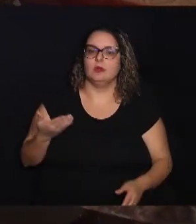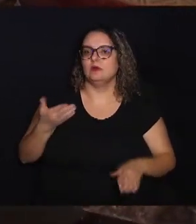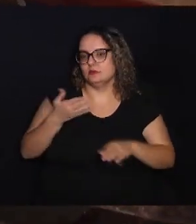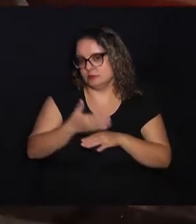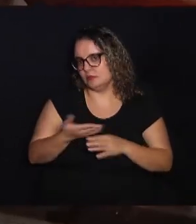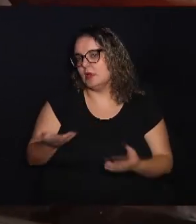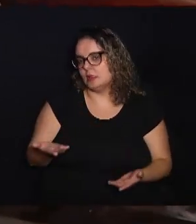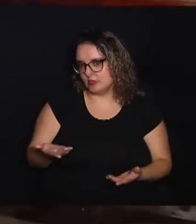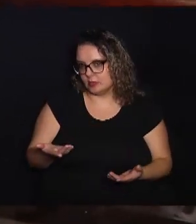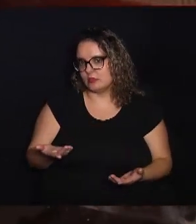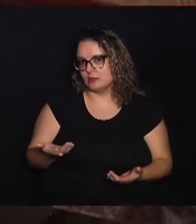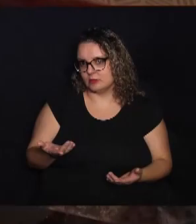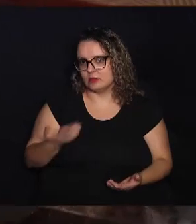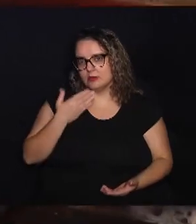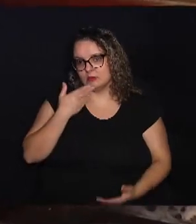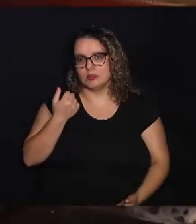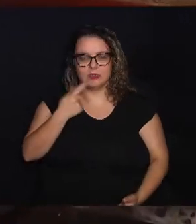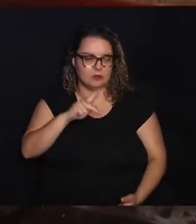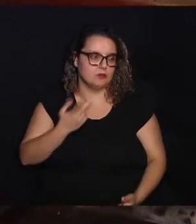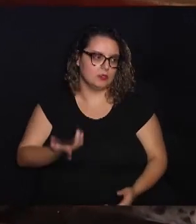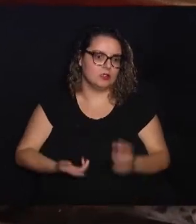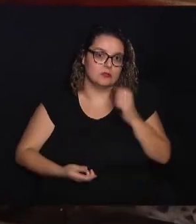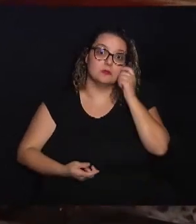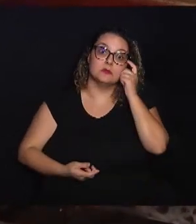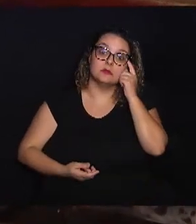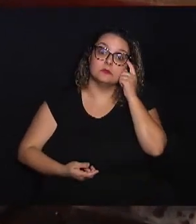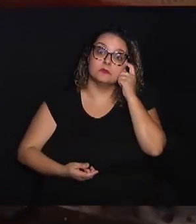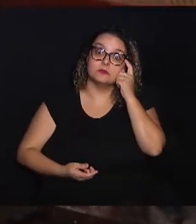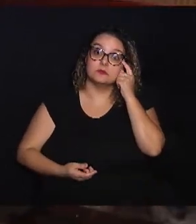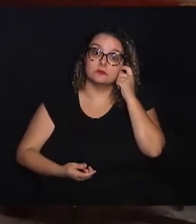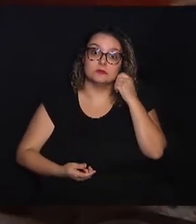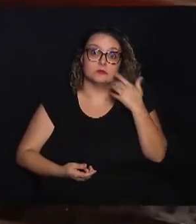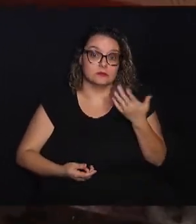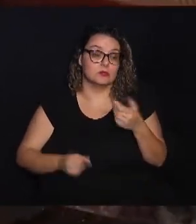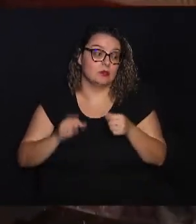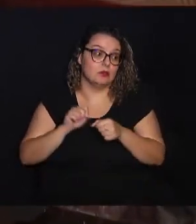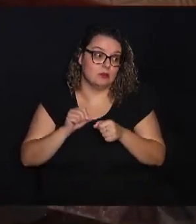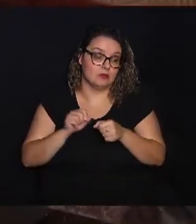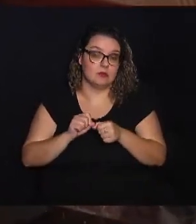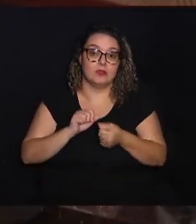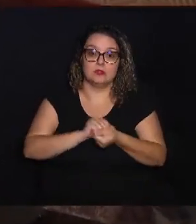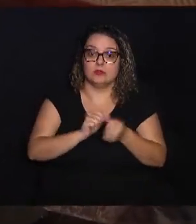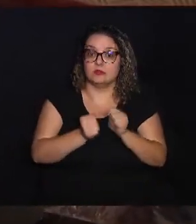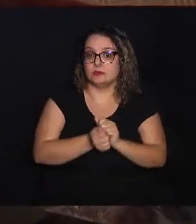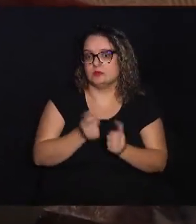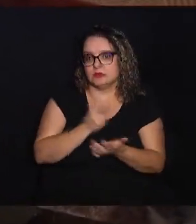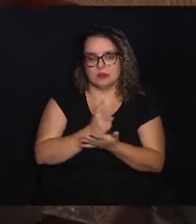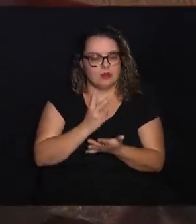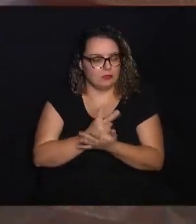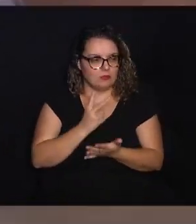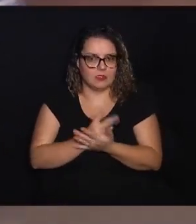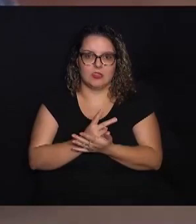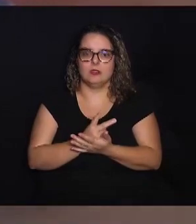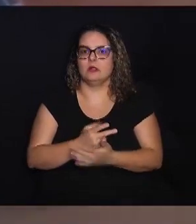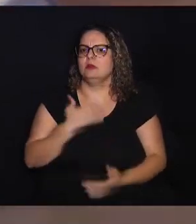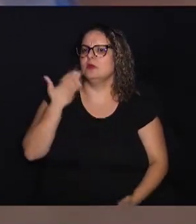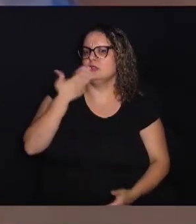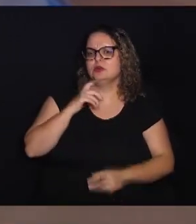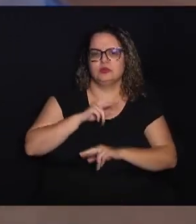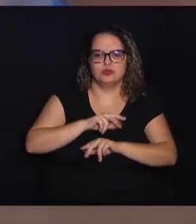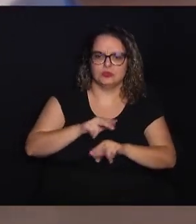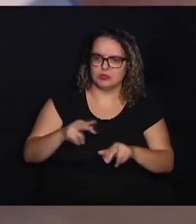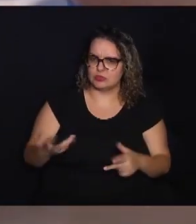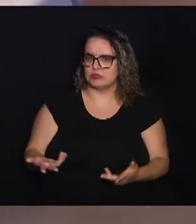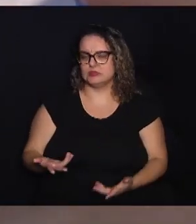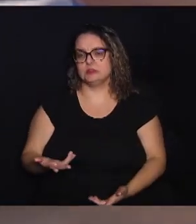ela é melhor para ela. Então, isso me fez reinventar o tempo todo. Então, doces,